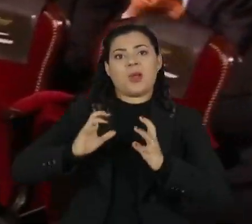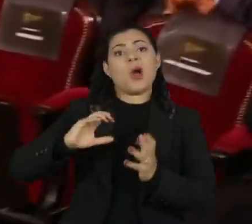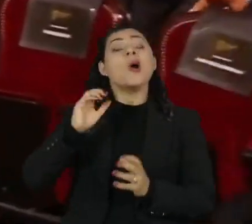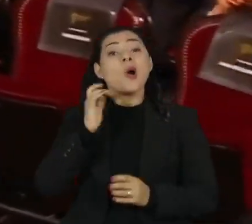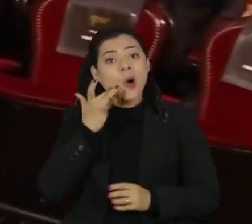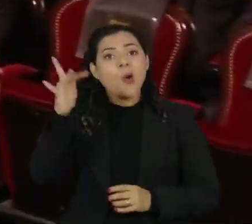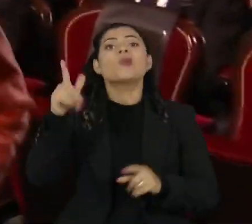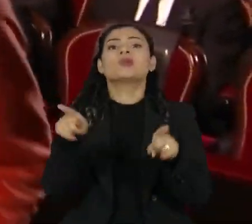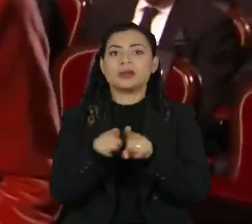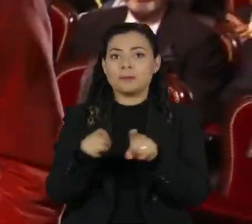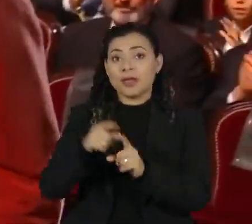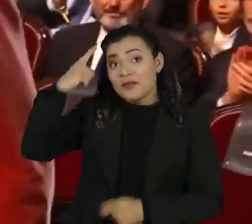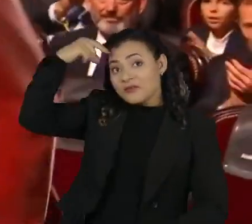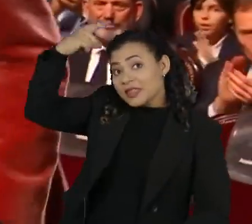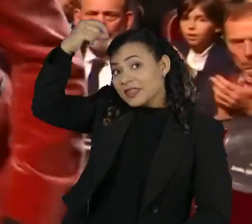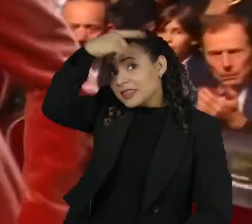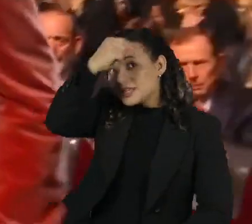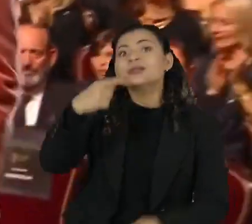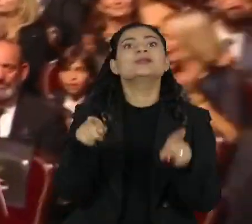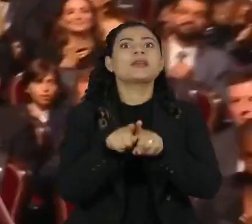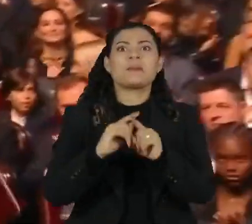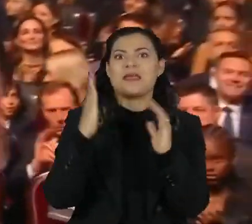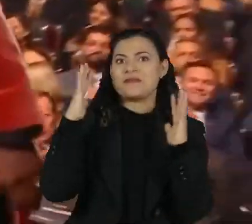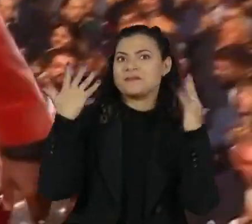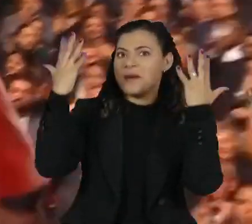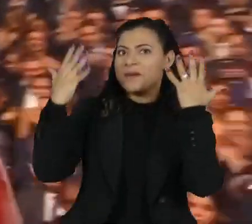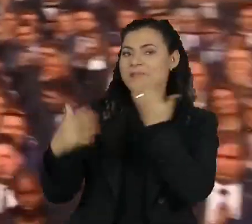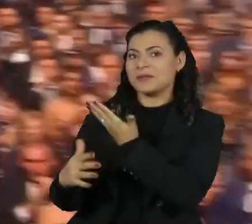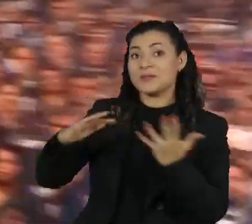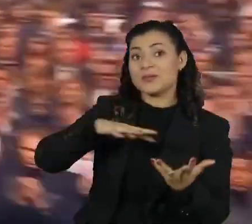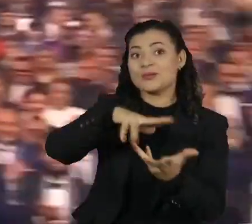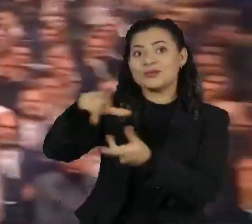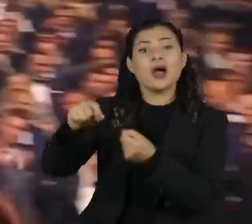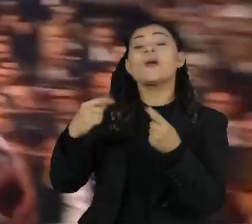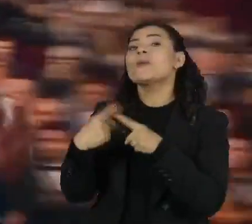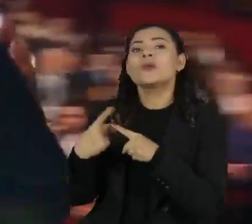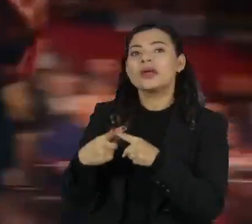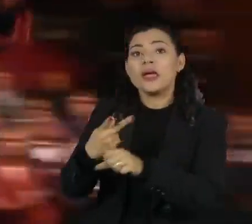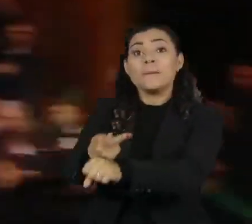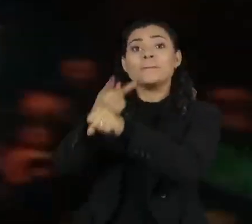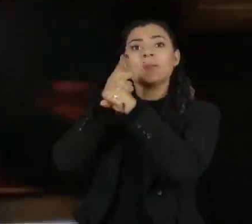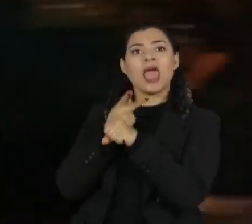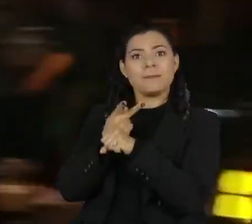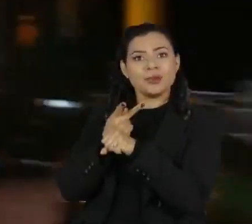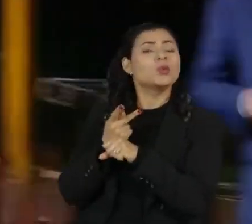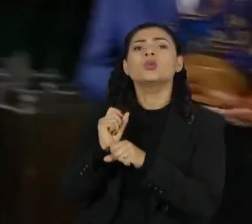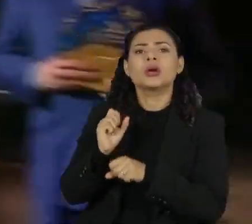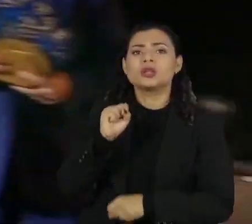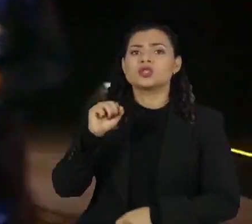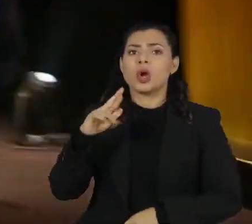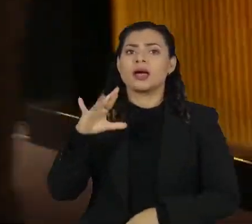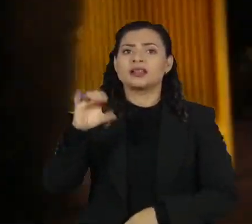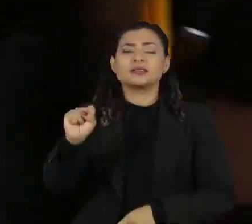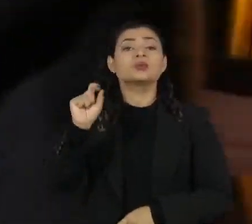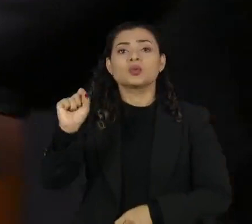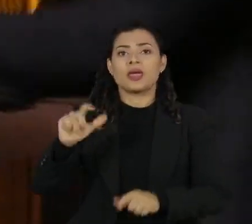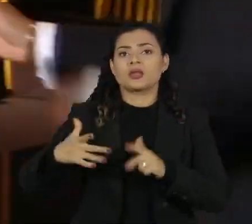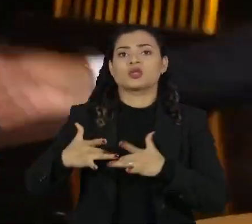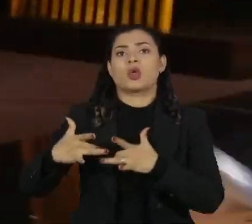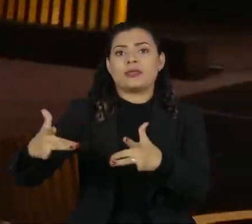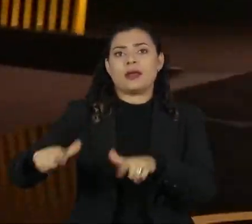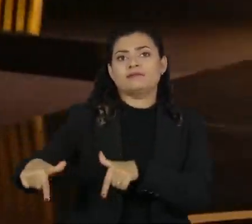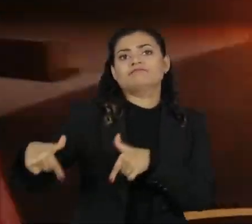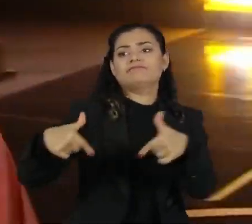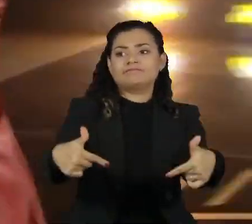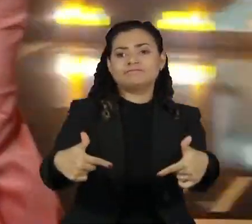Vinícius Júnior também foi destaque na noite de gala do futebol mundial ao receber o prêmio Soccer, que reconhece ações de